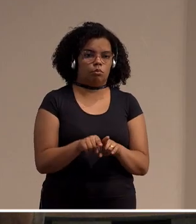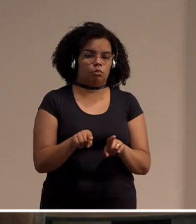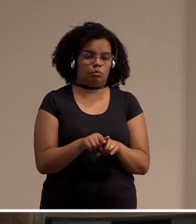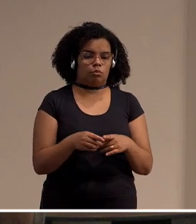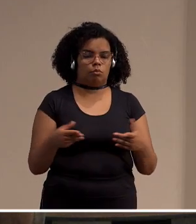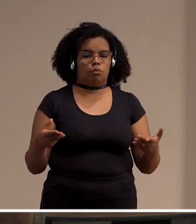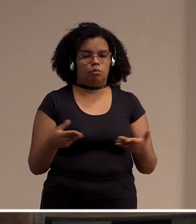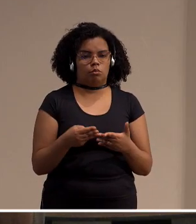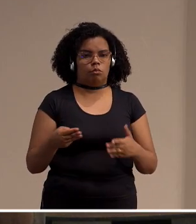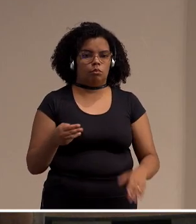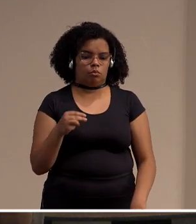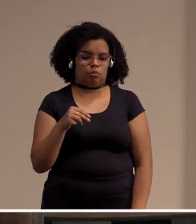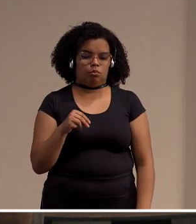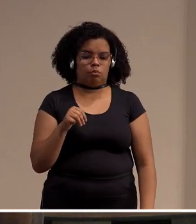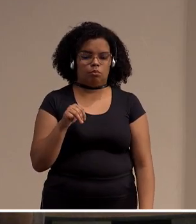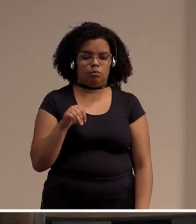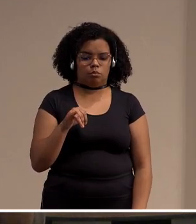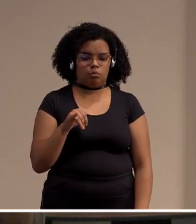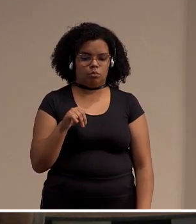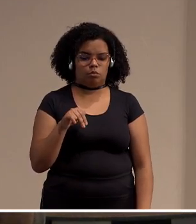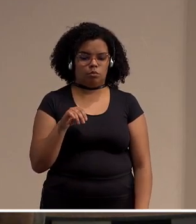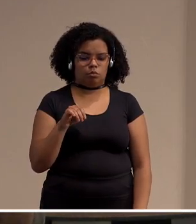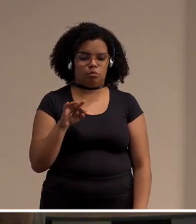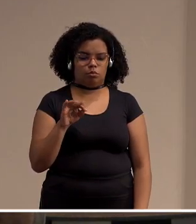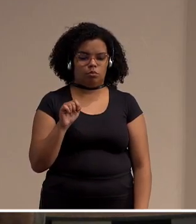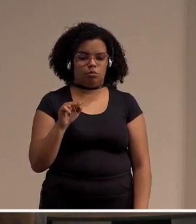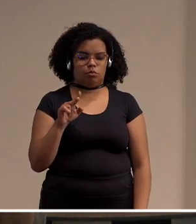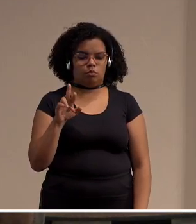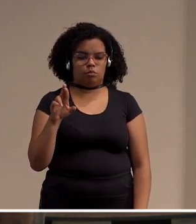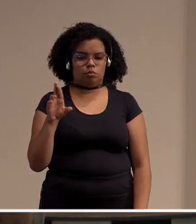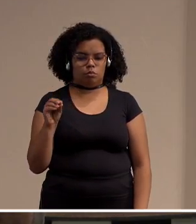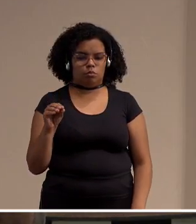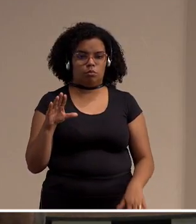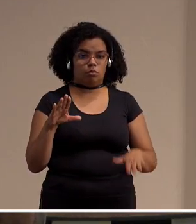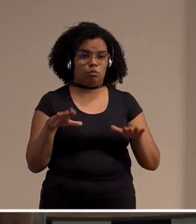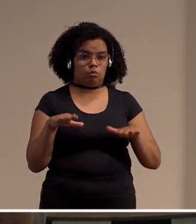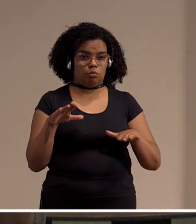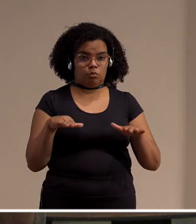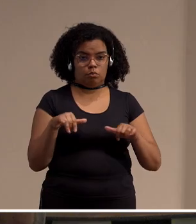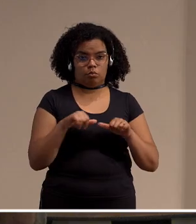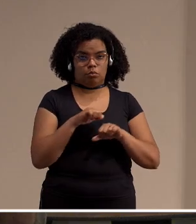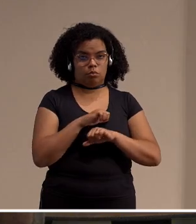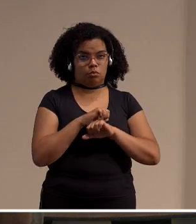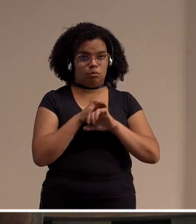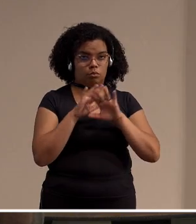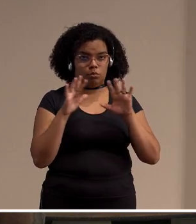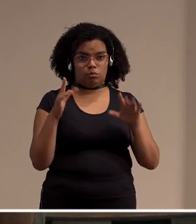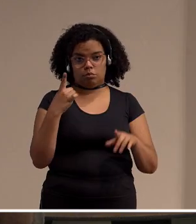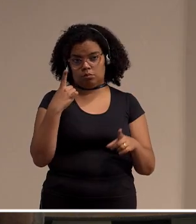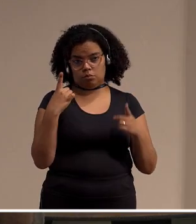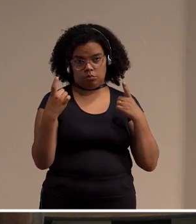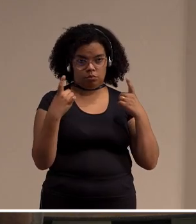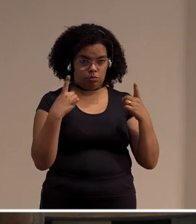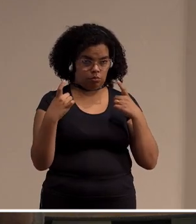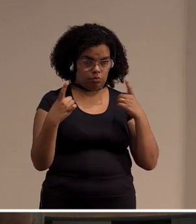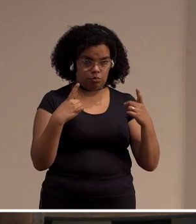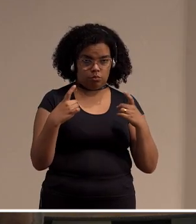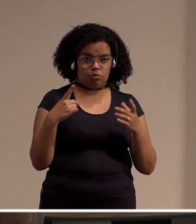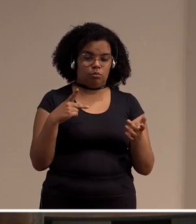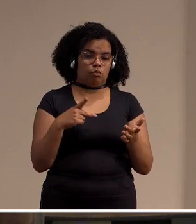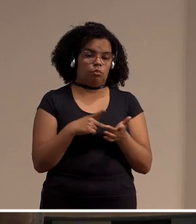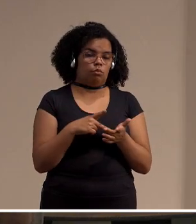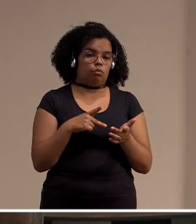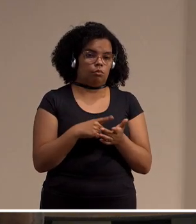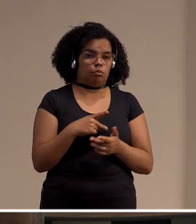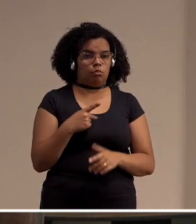pode pensar que também é uma trilogia também que talvez fique mais claro para você essa reinvenção desse realismo que você